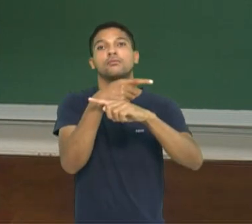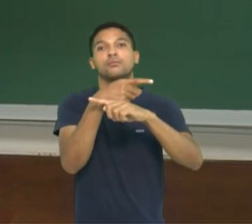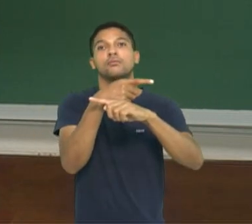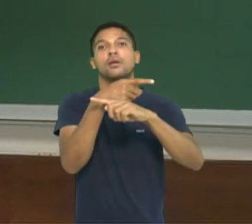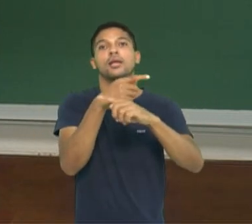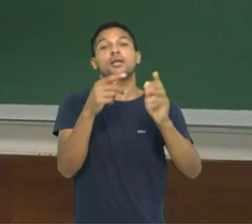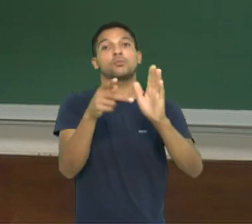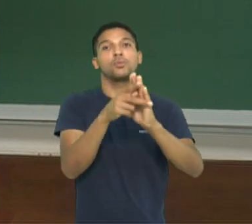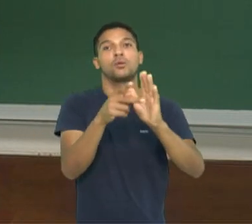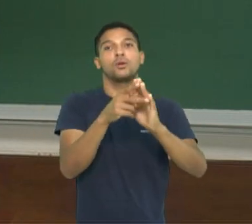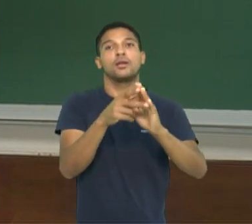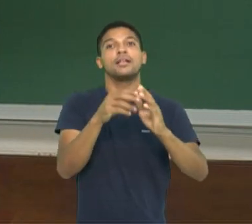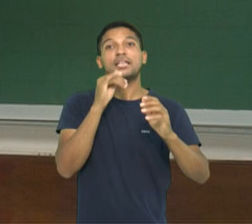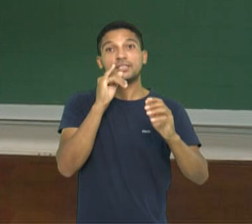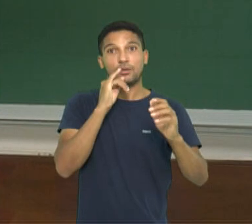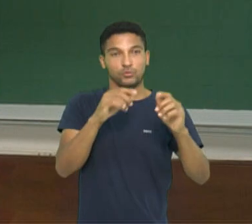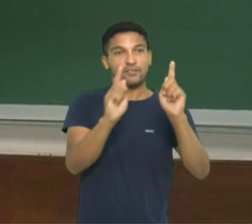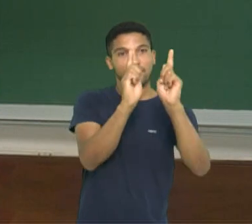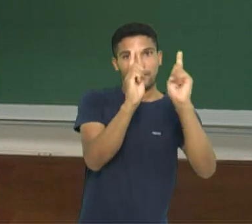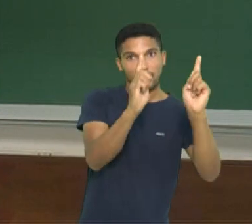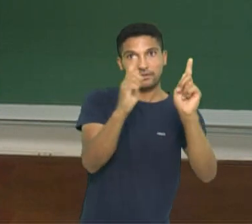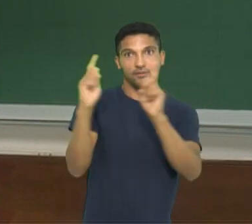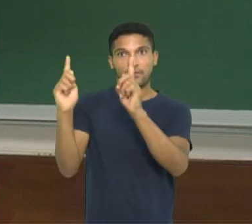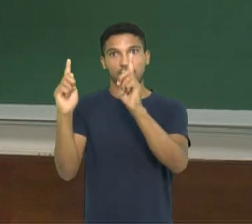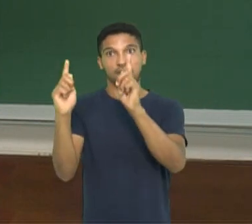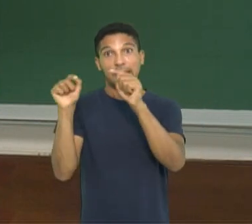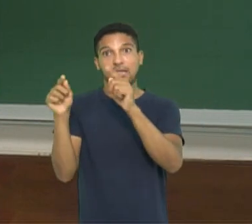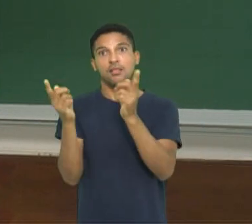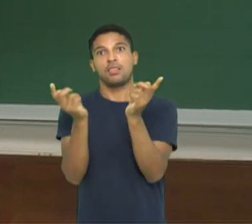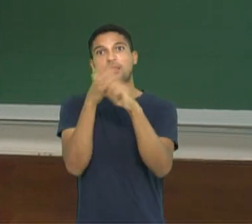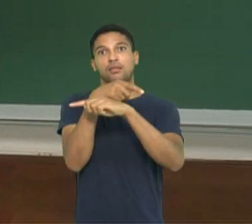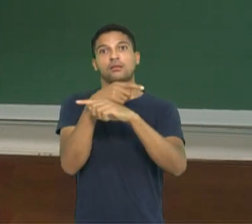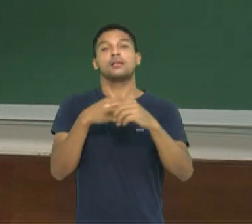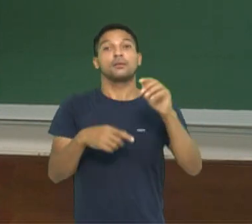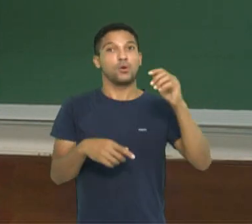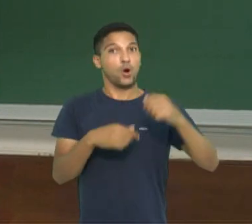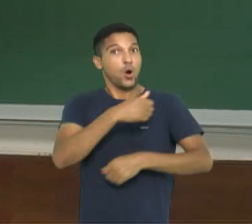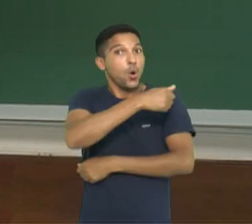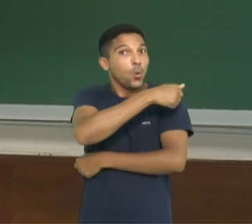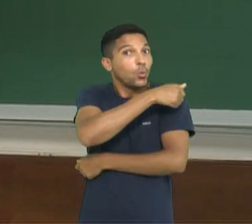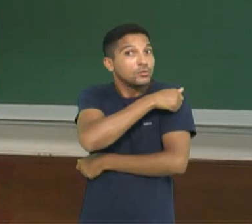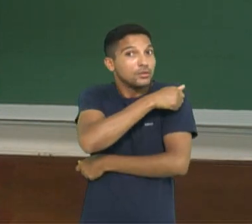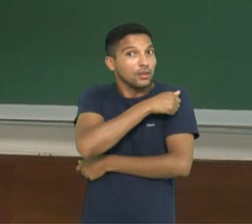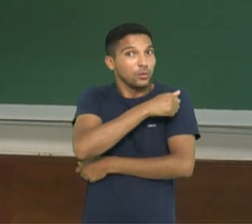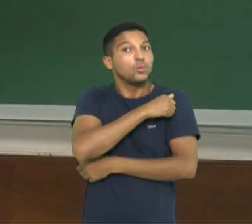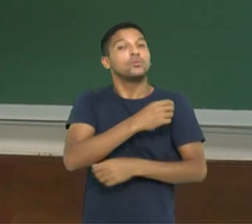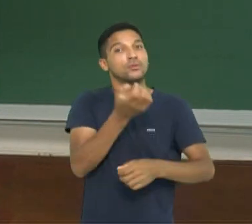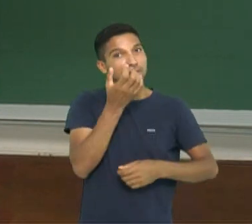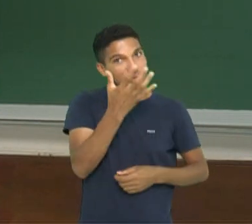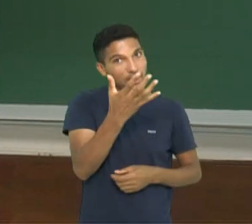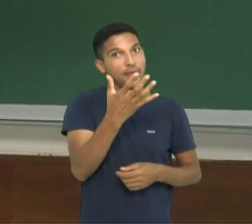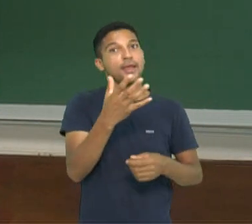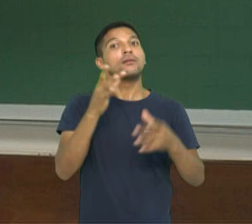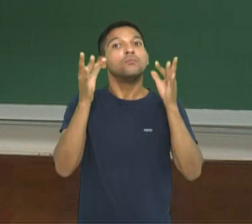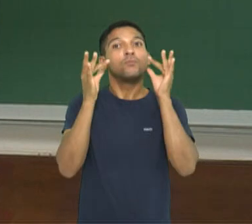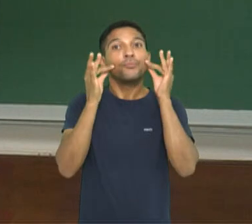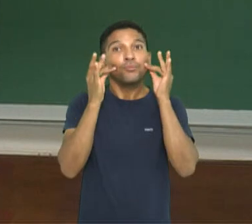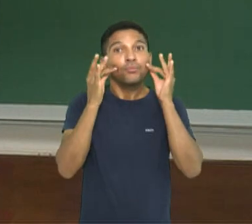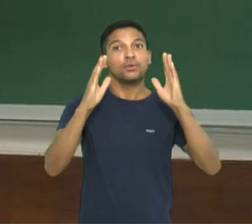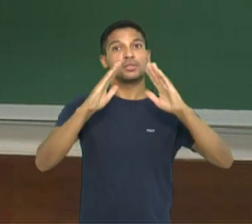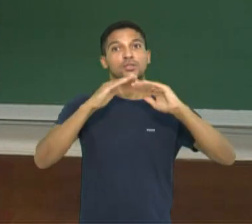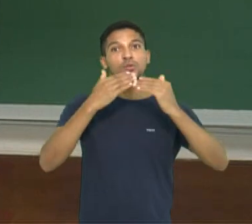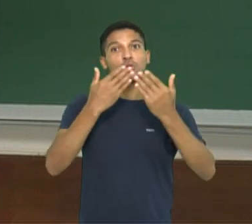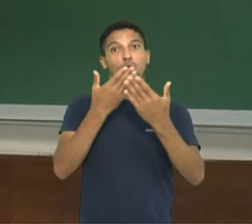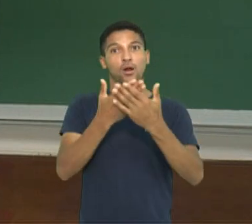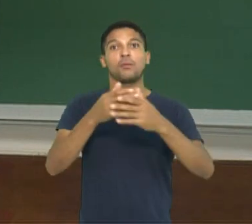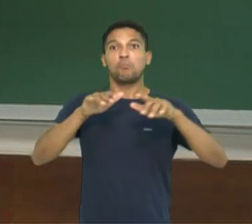Eu posso dizer assim, os alunos queriam estar na escola, mas existe a pandemia. Então, esse mas, ele